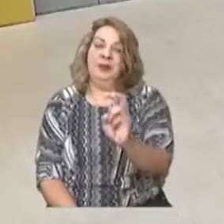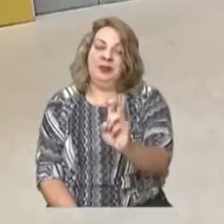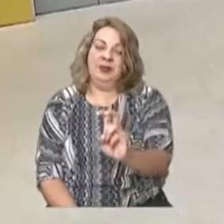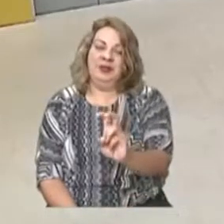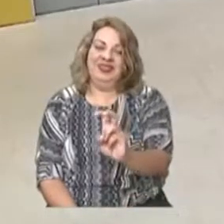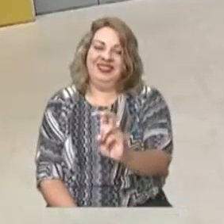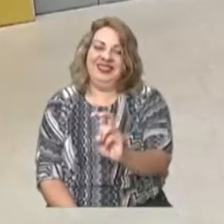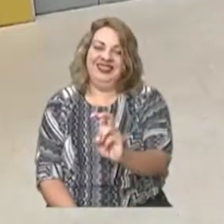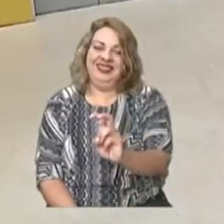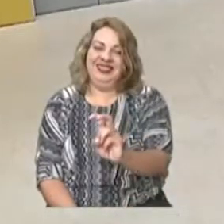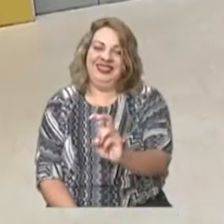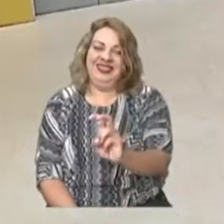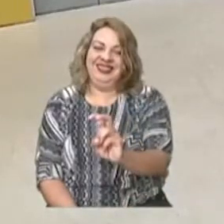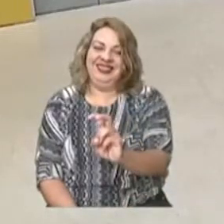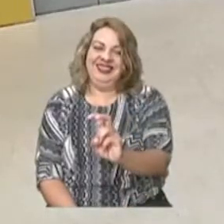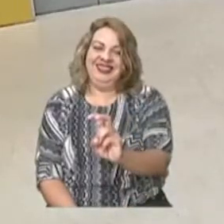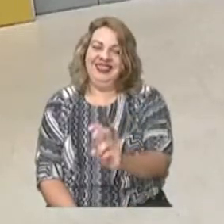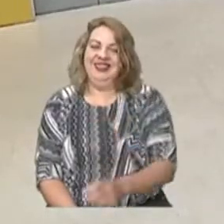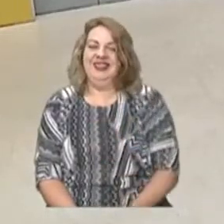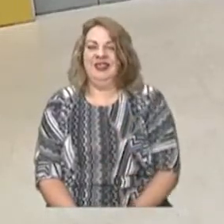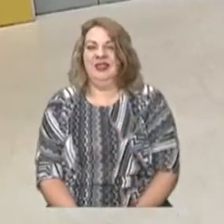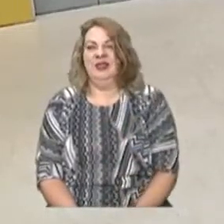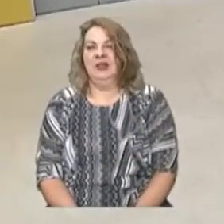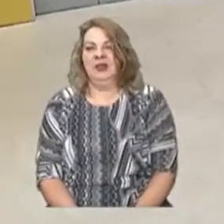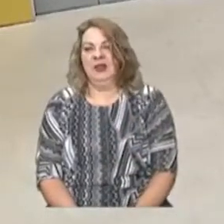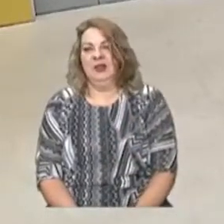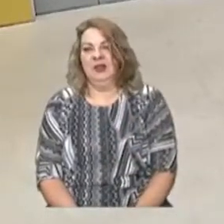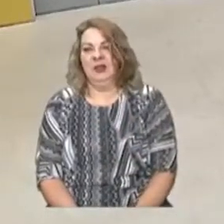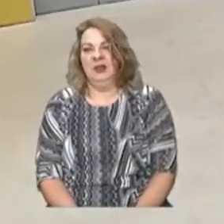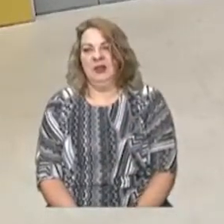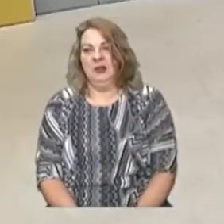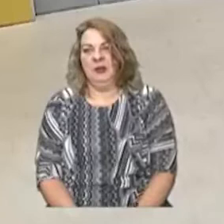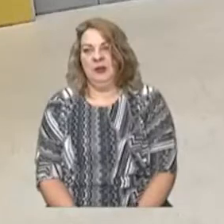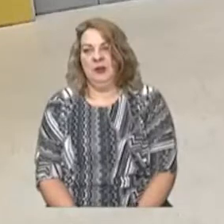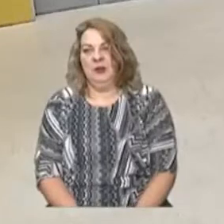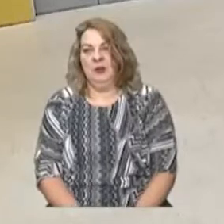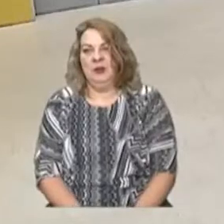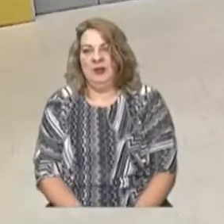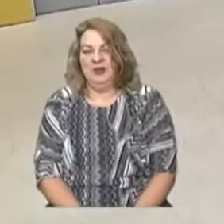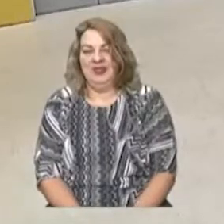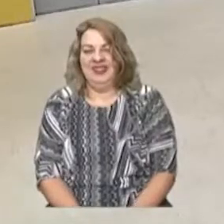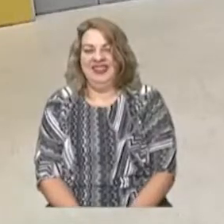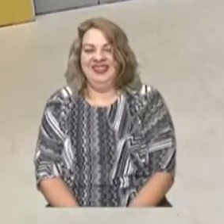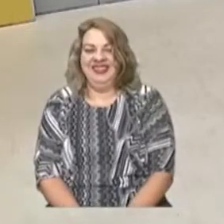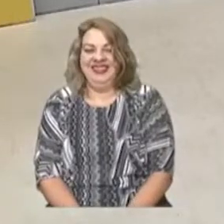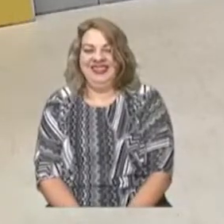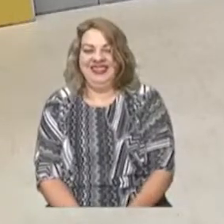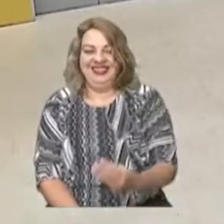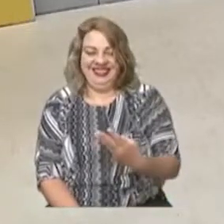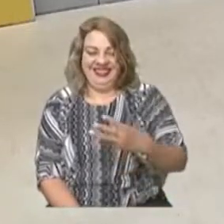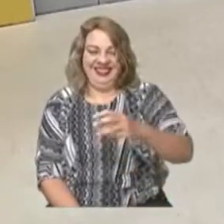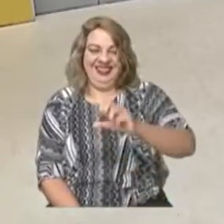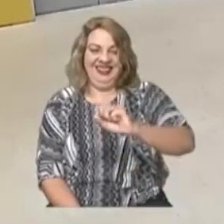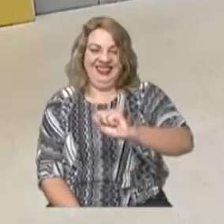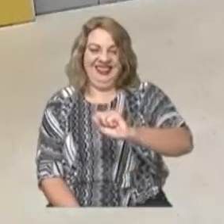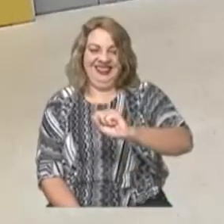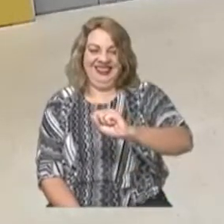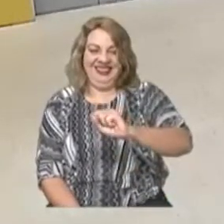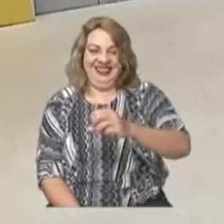número 5. 5, bola de número 5. 5 e agora 38.